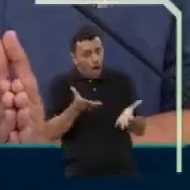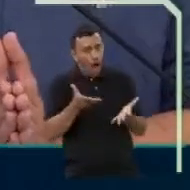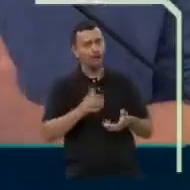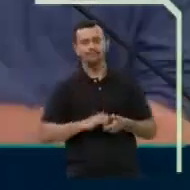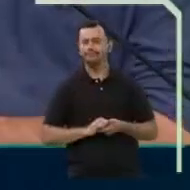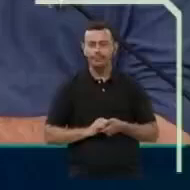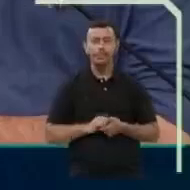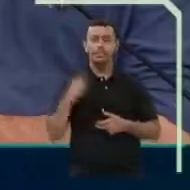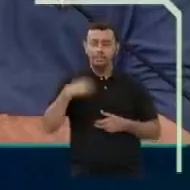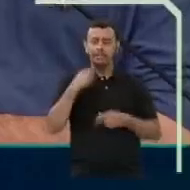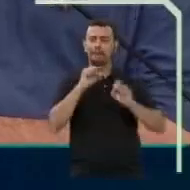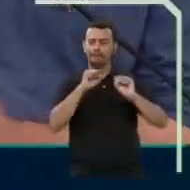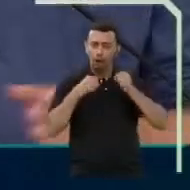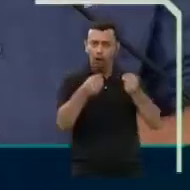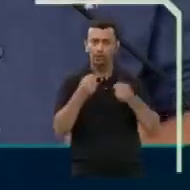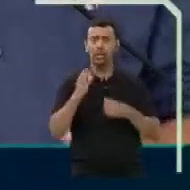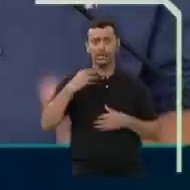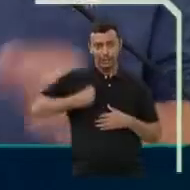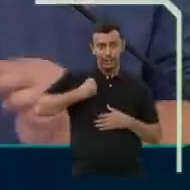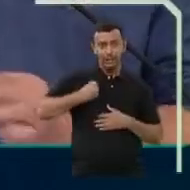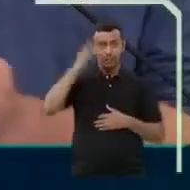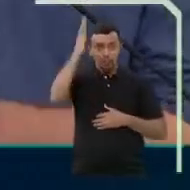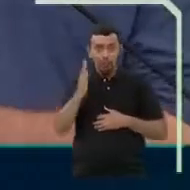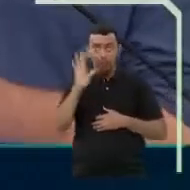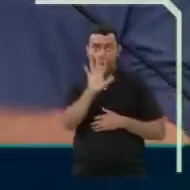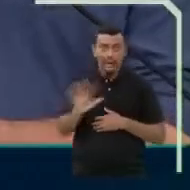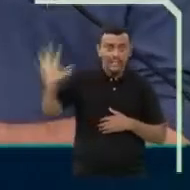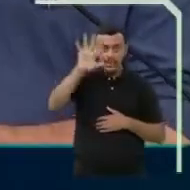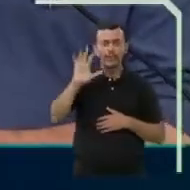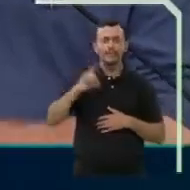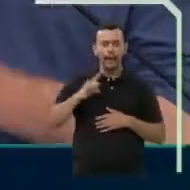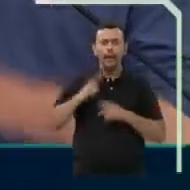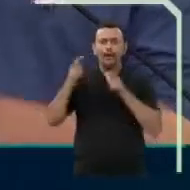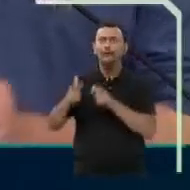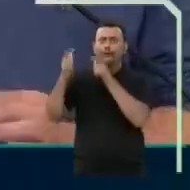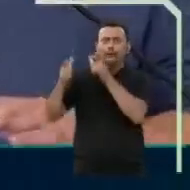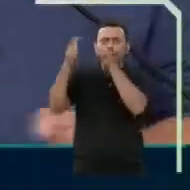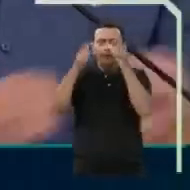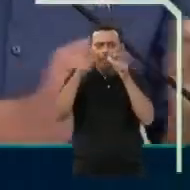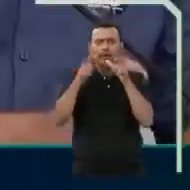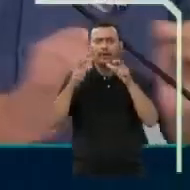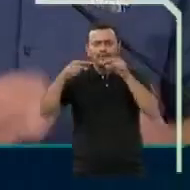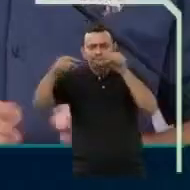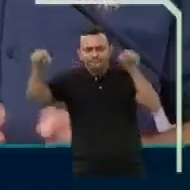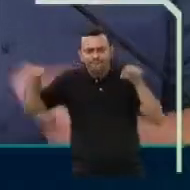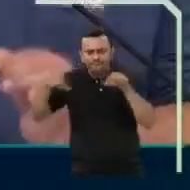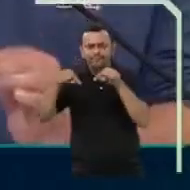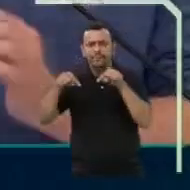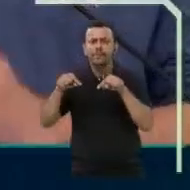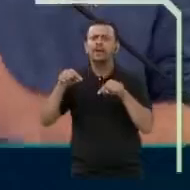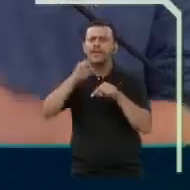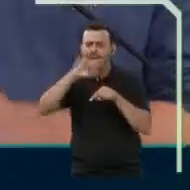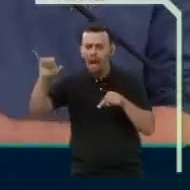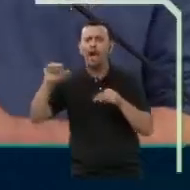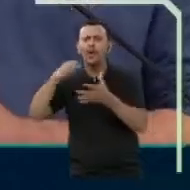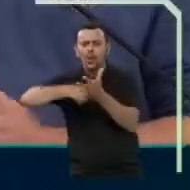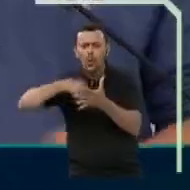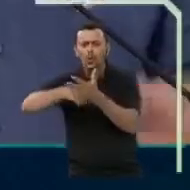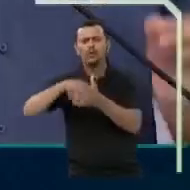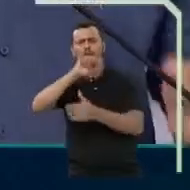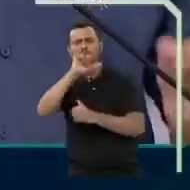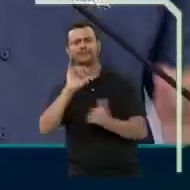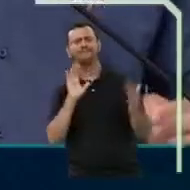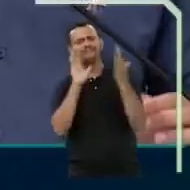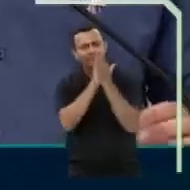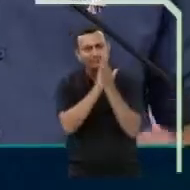nessas questões. Há regiões do país em que, para demarcar as terras indígenas, vai ter que enfrentar os arrozeiros, vai ter que enfrentar o